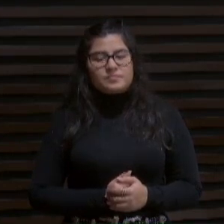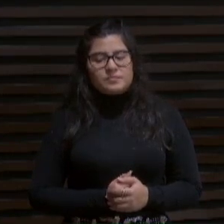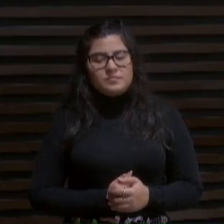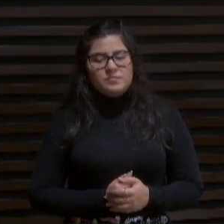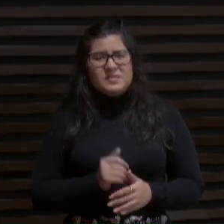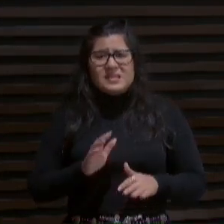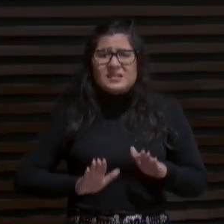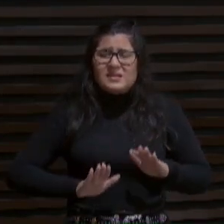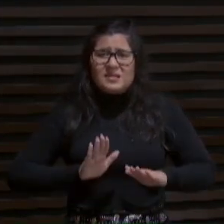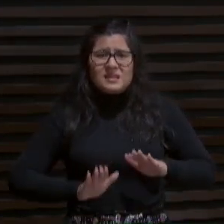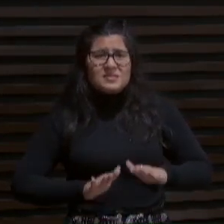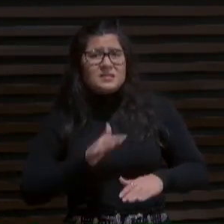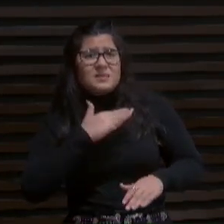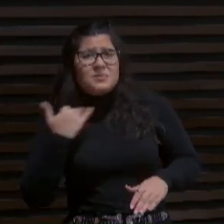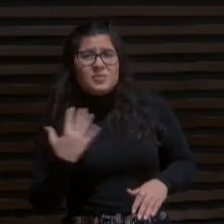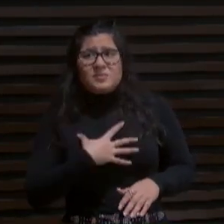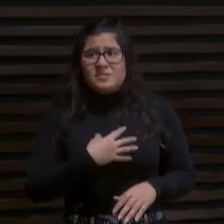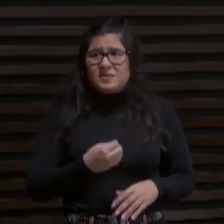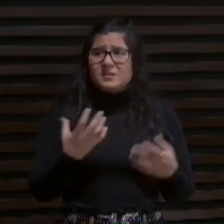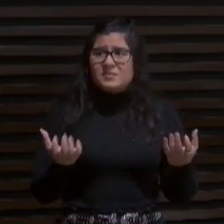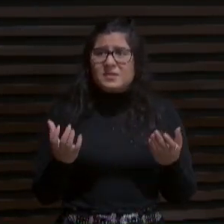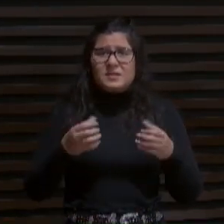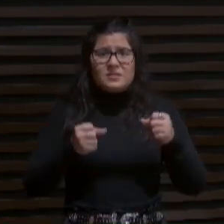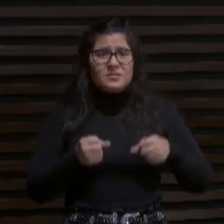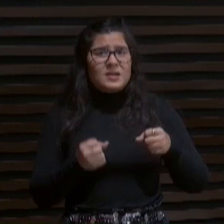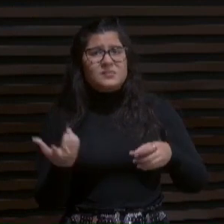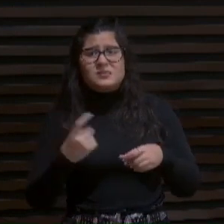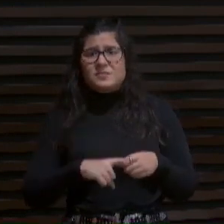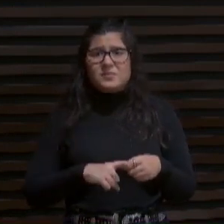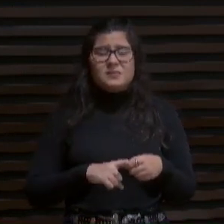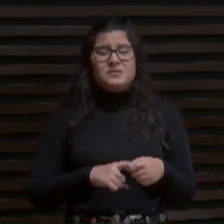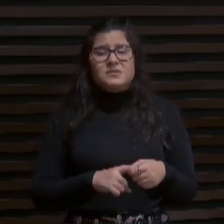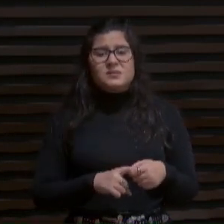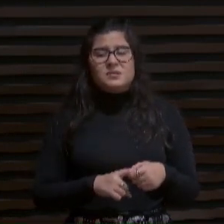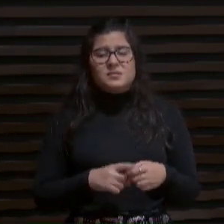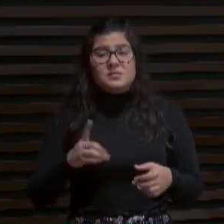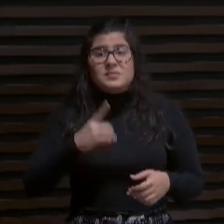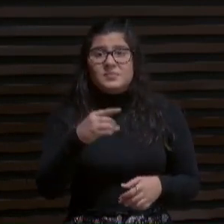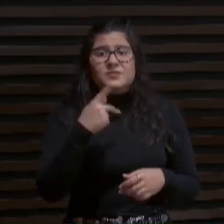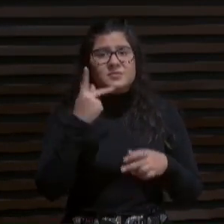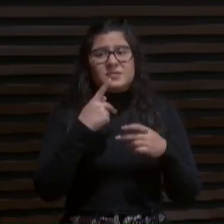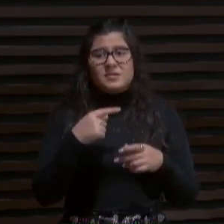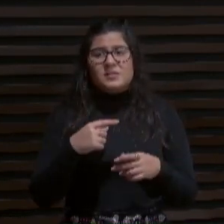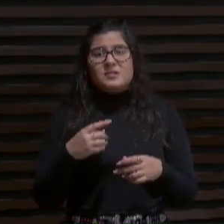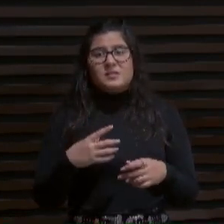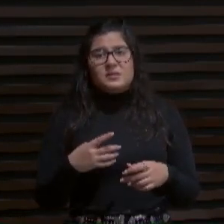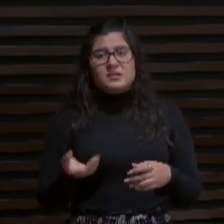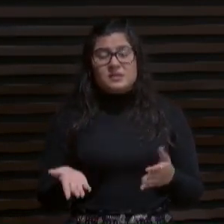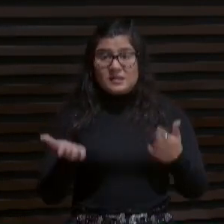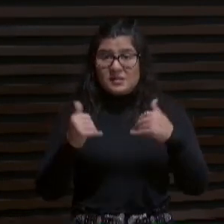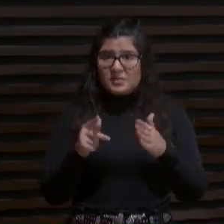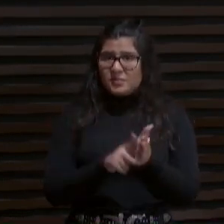lá, ele morre, e aí os filhos querem o carro de volta, e aí até eu dizer que ele deu para mim, mas não,